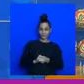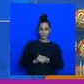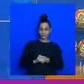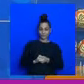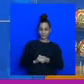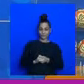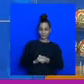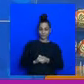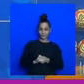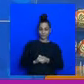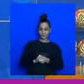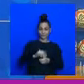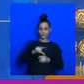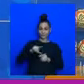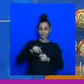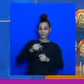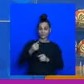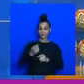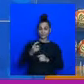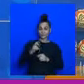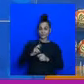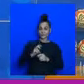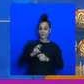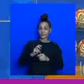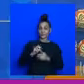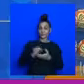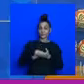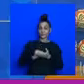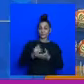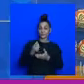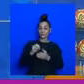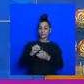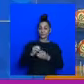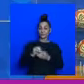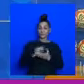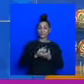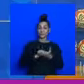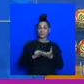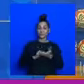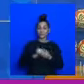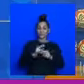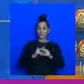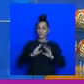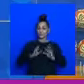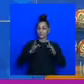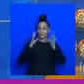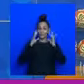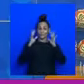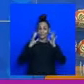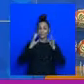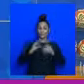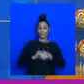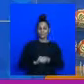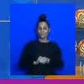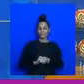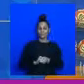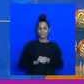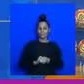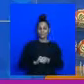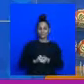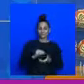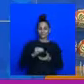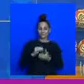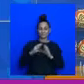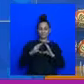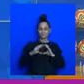16. Foram sorteados 5 números, faltam 10. Loterias Caixa. Já pensou? Bola